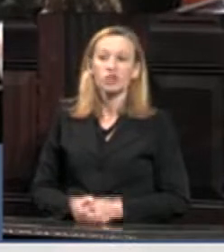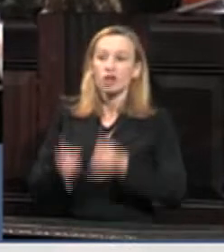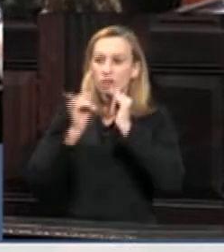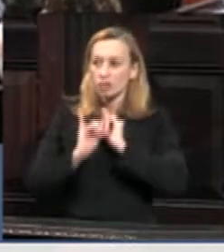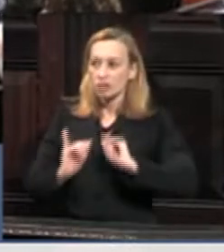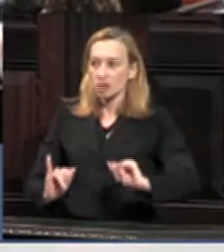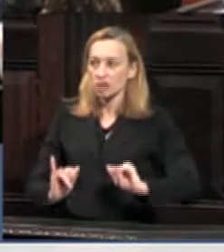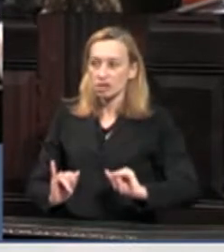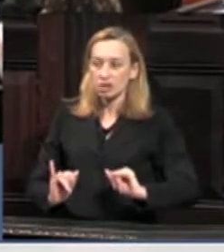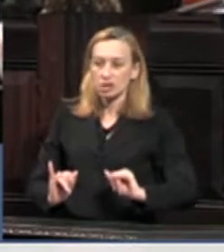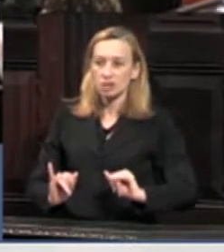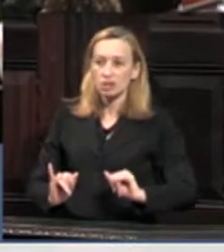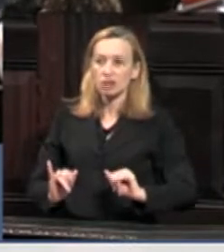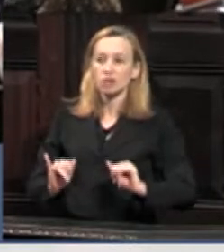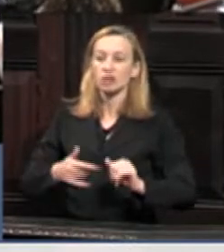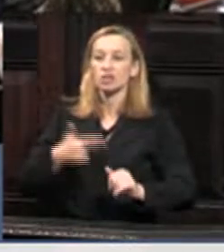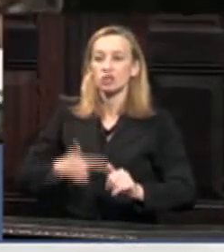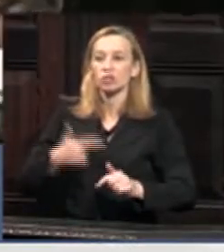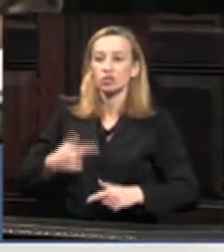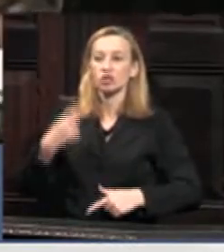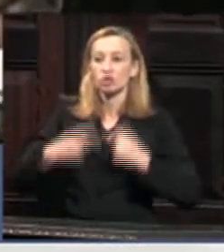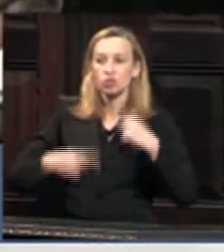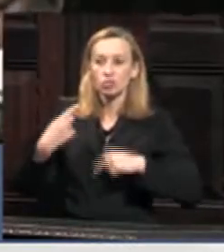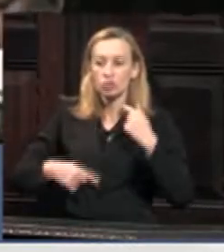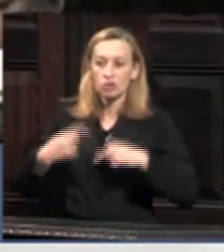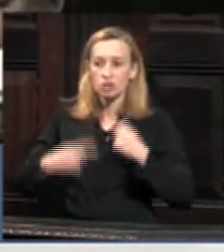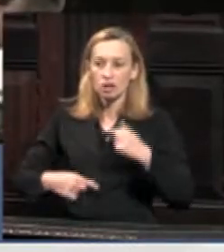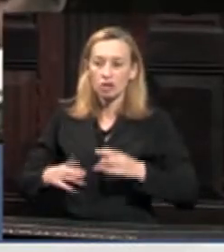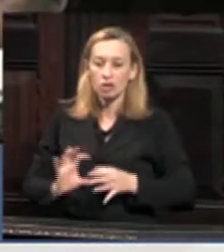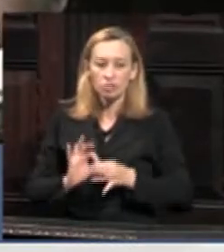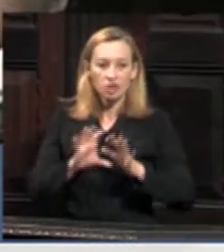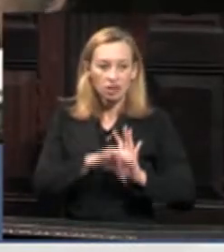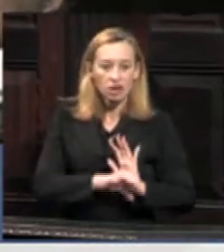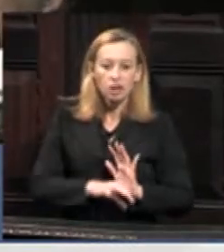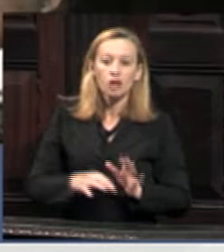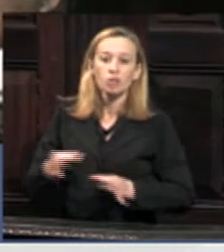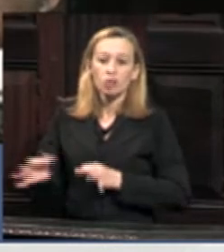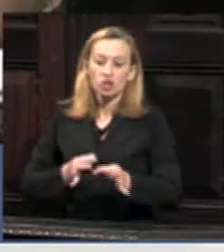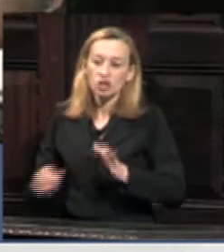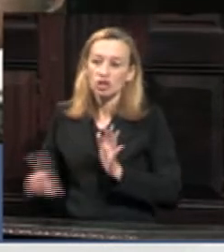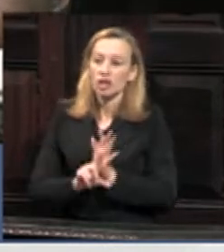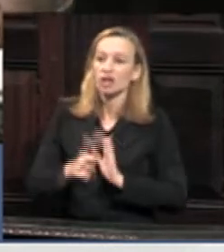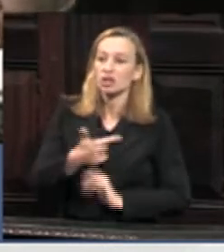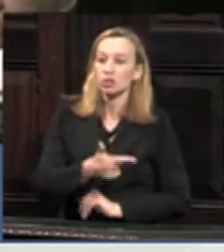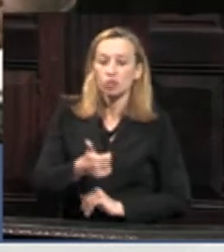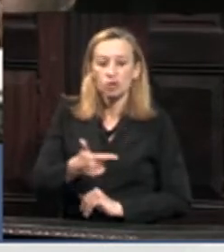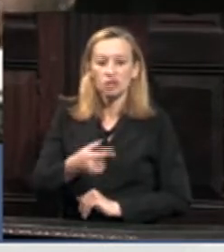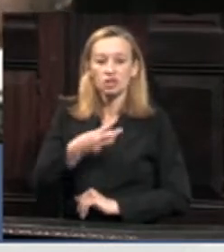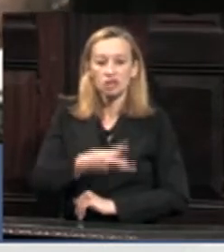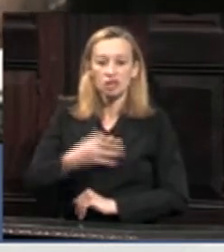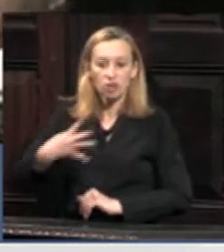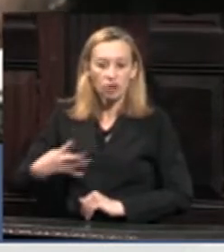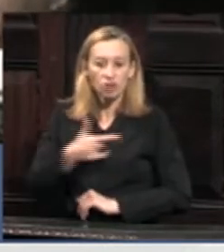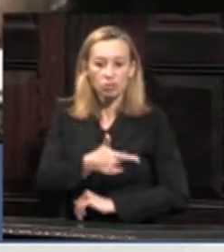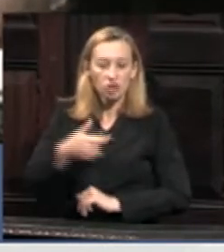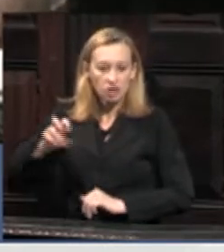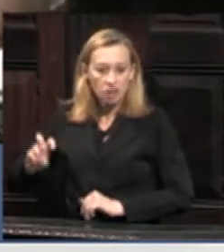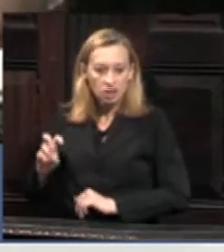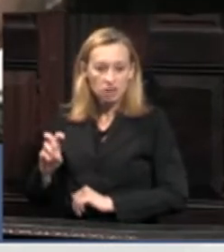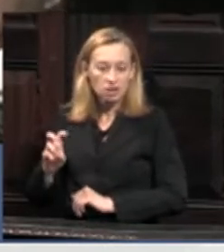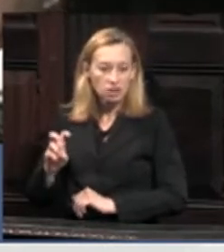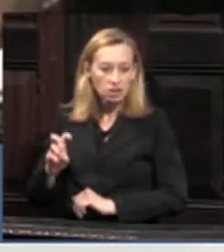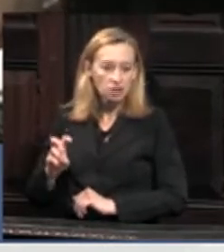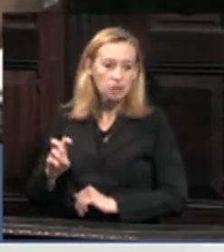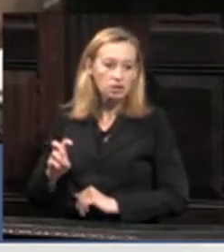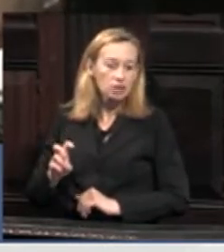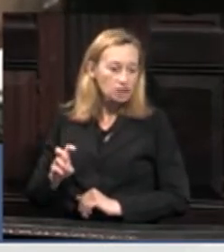Anuncio em tramitação ordinária, segunda discussão, redação do vencido assim emendado. Projeto de lei 1234-A de 2015, da autoria do deputado Dionísio Lins, que